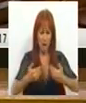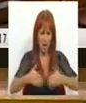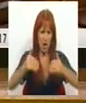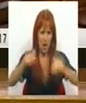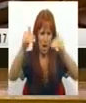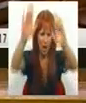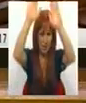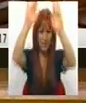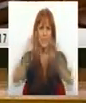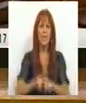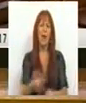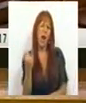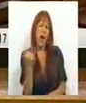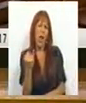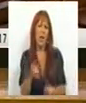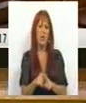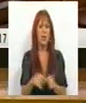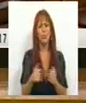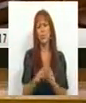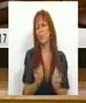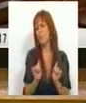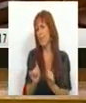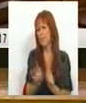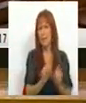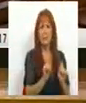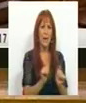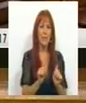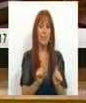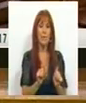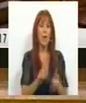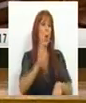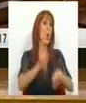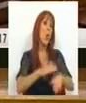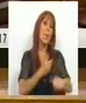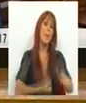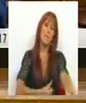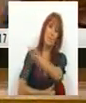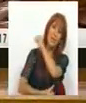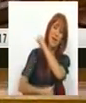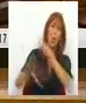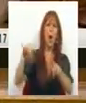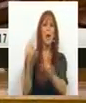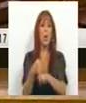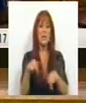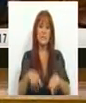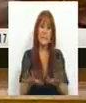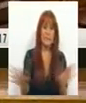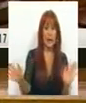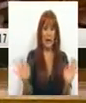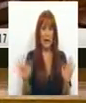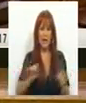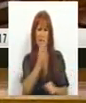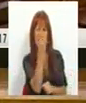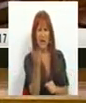barriga, finge-se que está tudo certo, culpa-se o passado de qualquer coisa que não caiba nestas